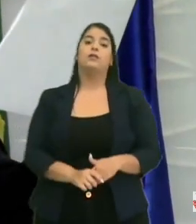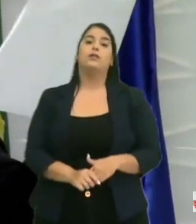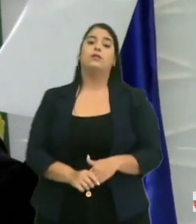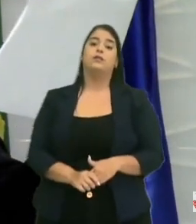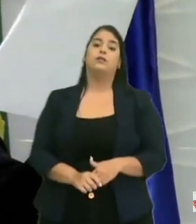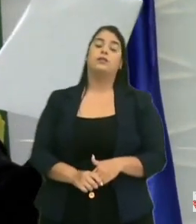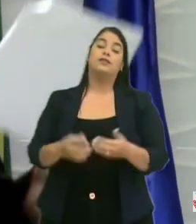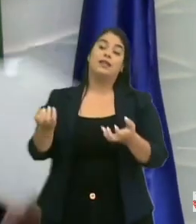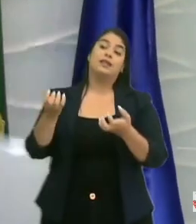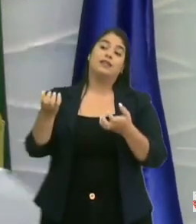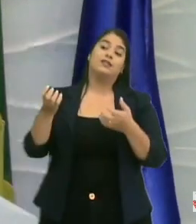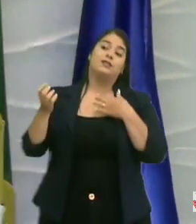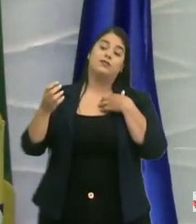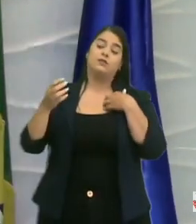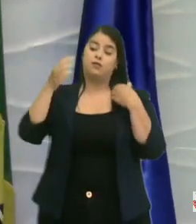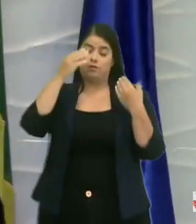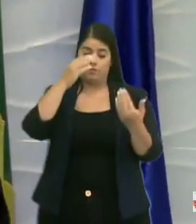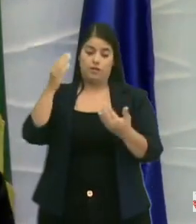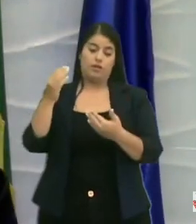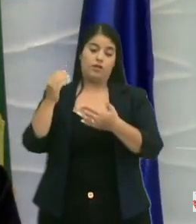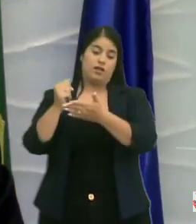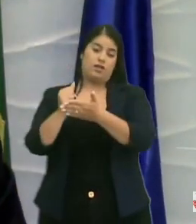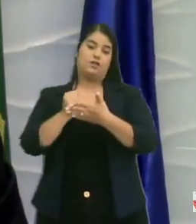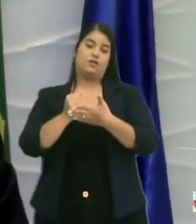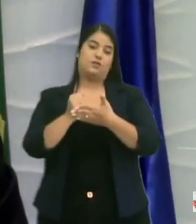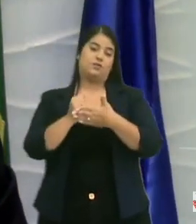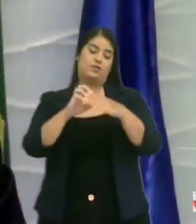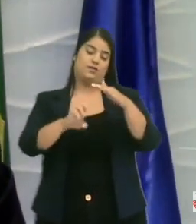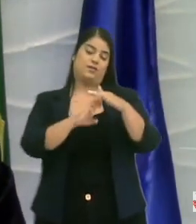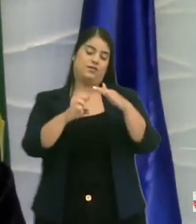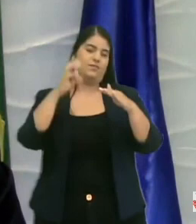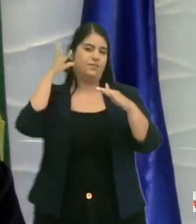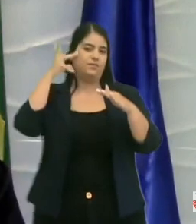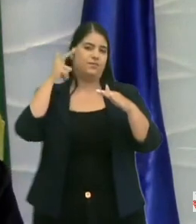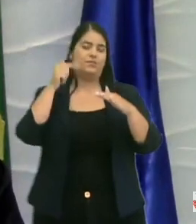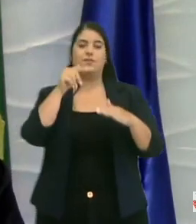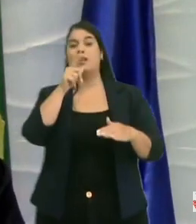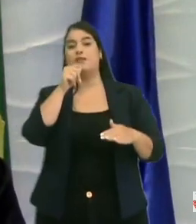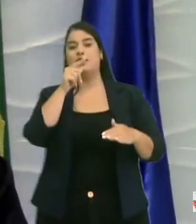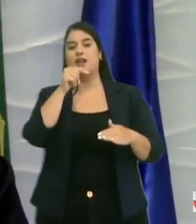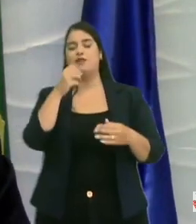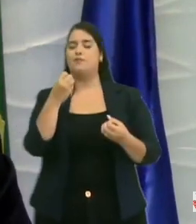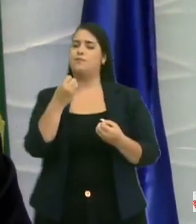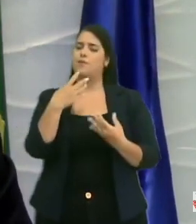agradecer aqui o apoio do empresário Zé Almeida, que tem nos ajudado no abastecimento de água potável